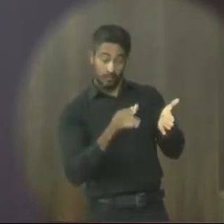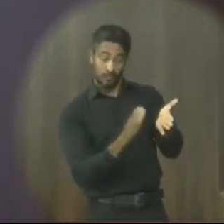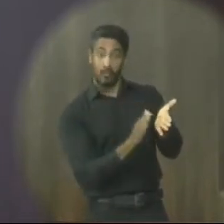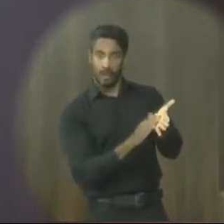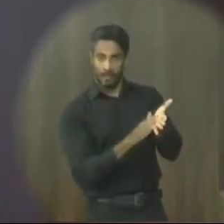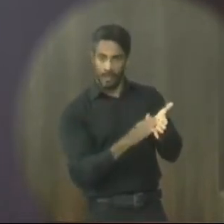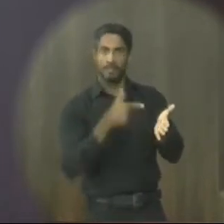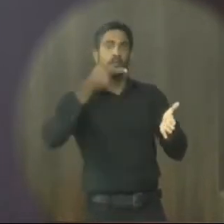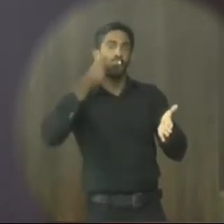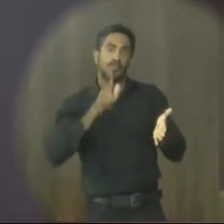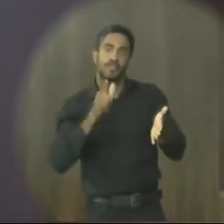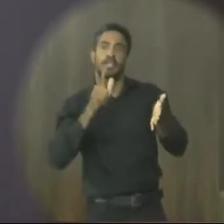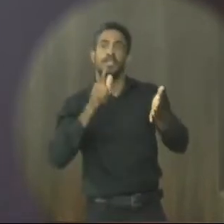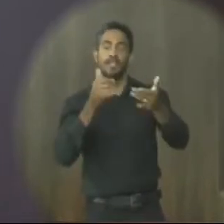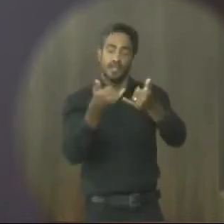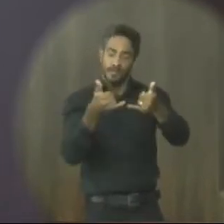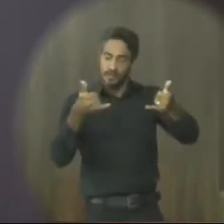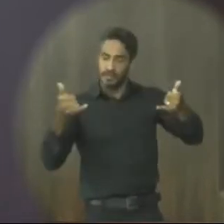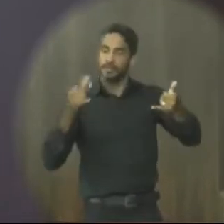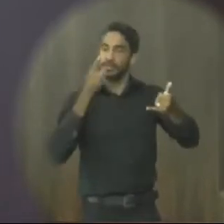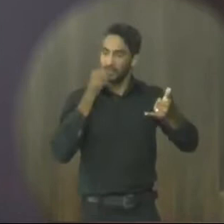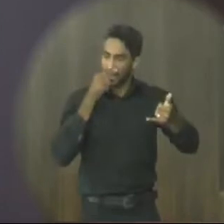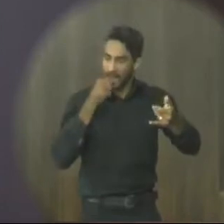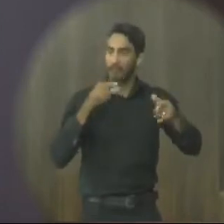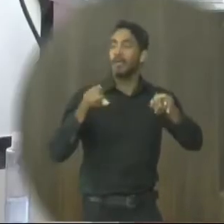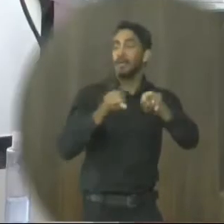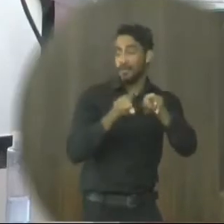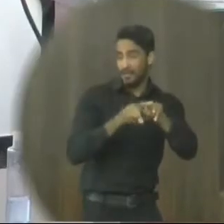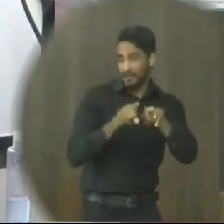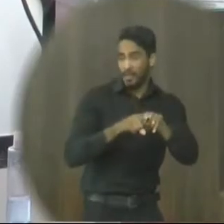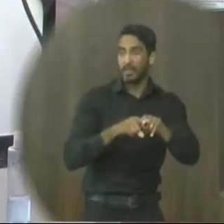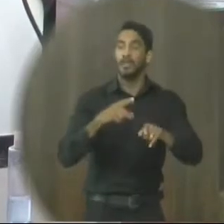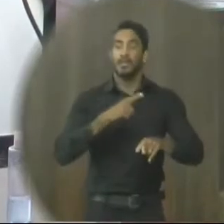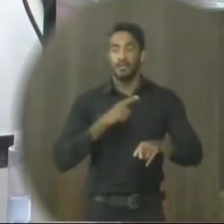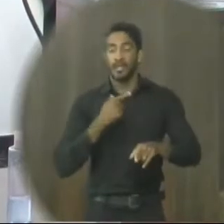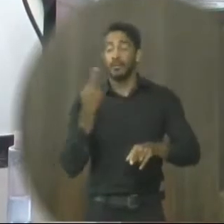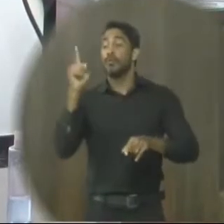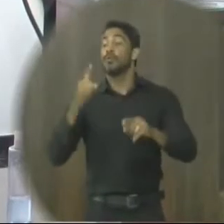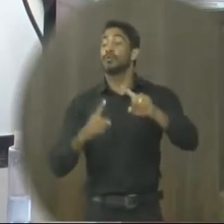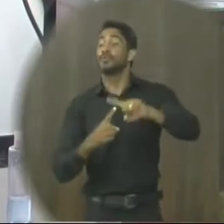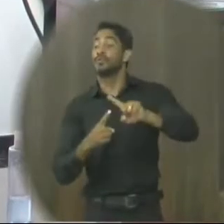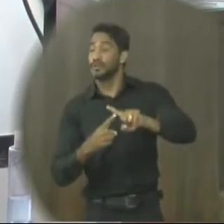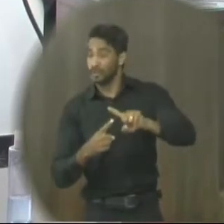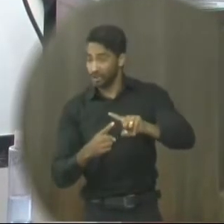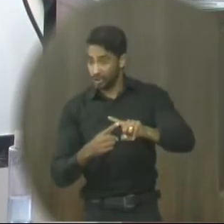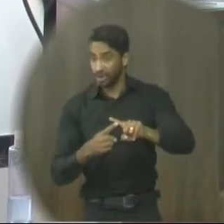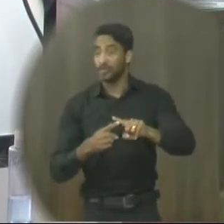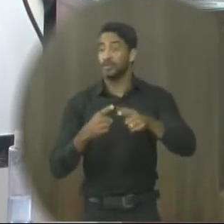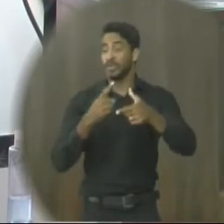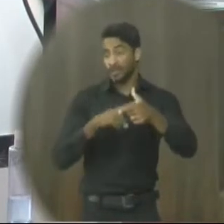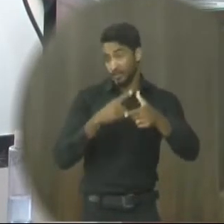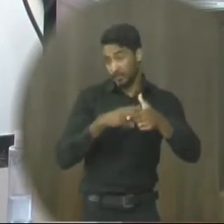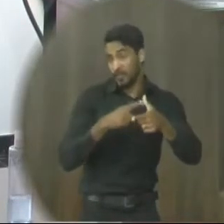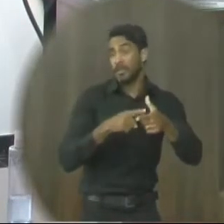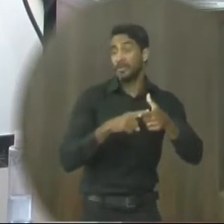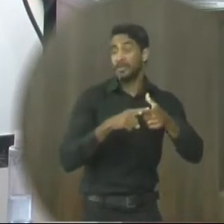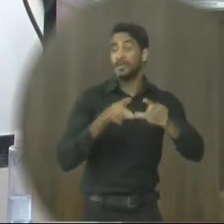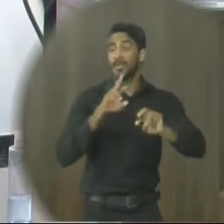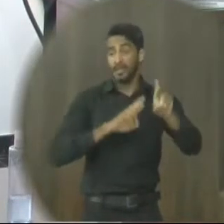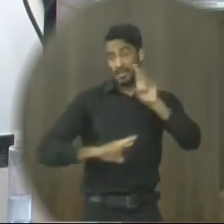de água e de energia, né, e também ter outros tipos de vantagens com relação ao